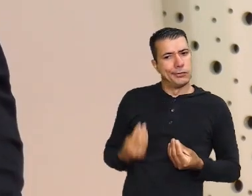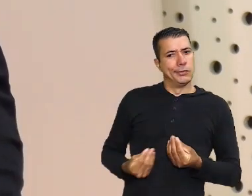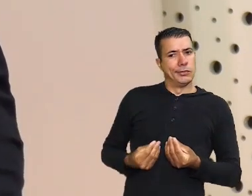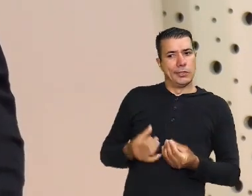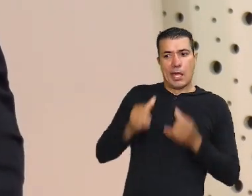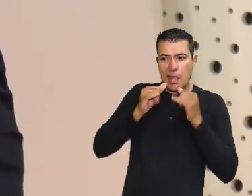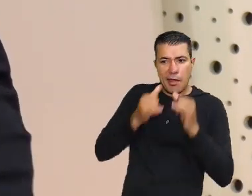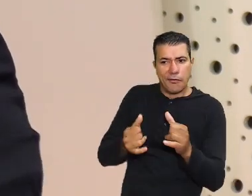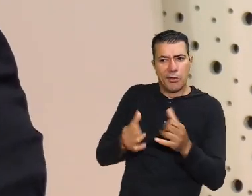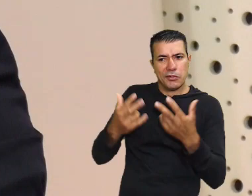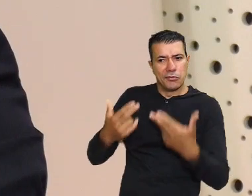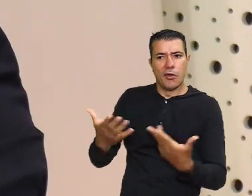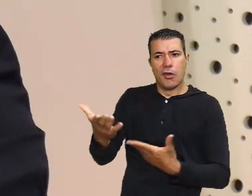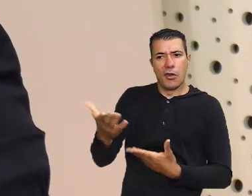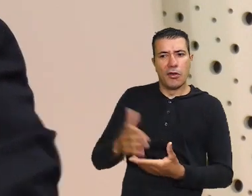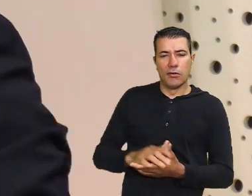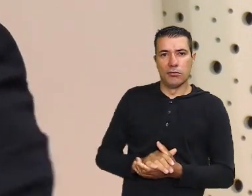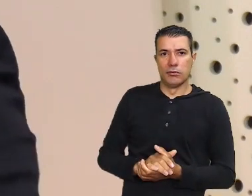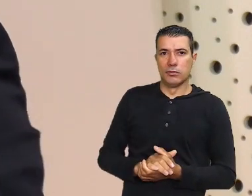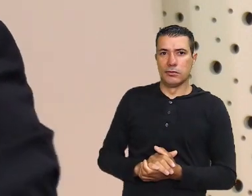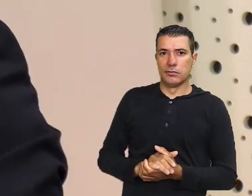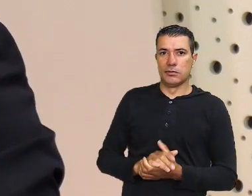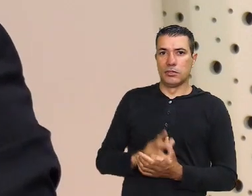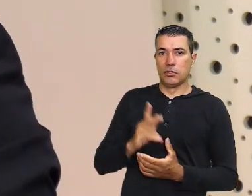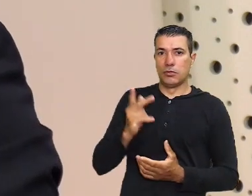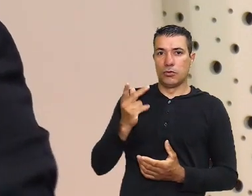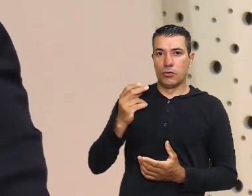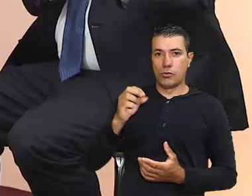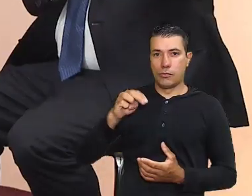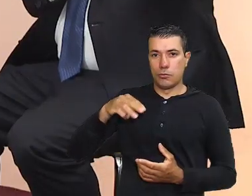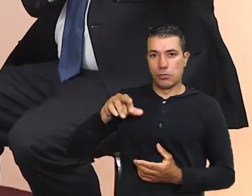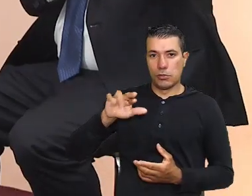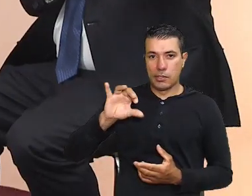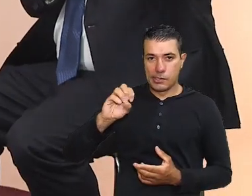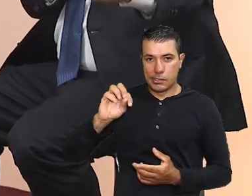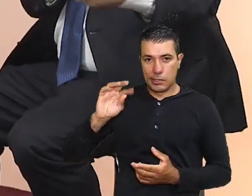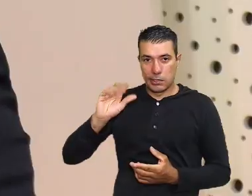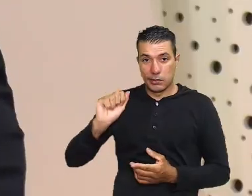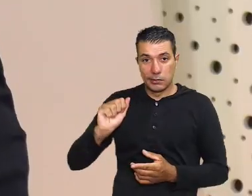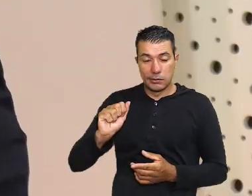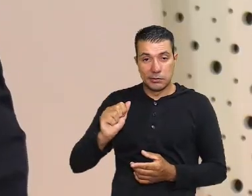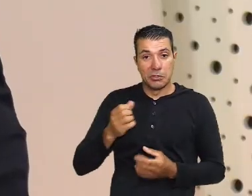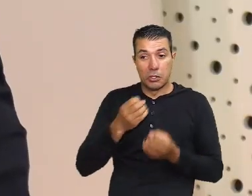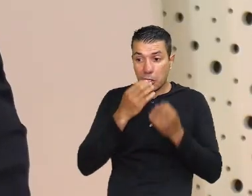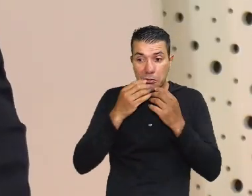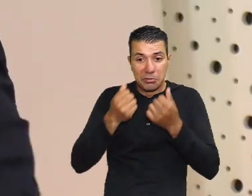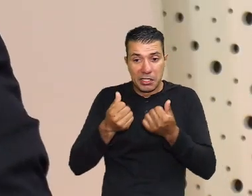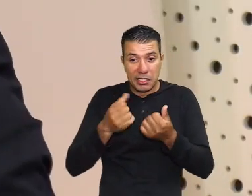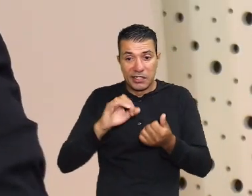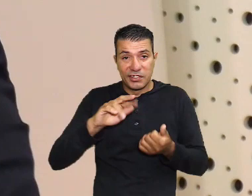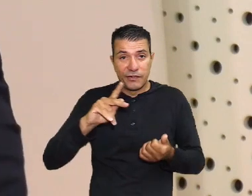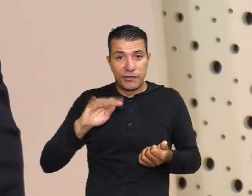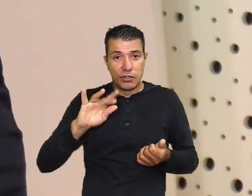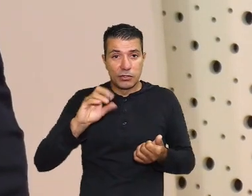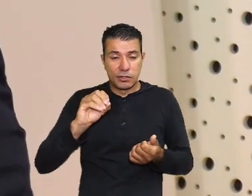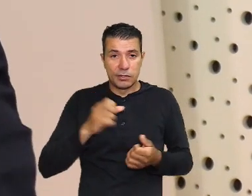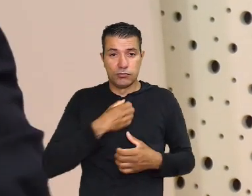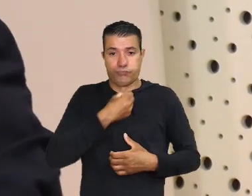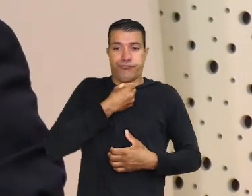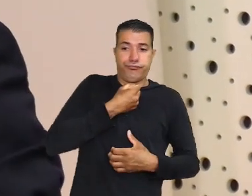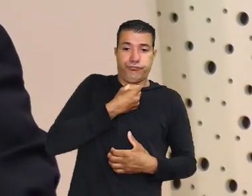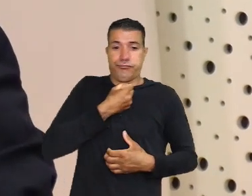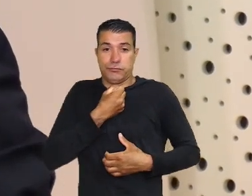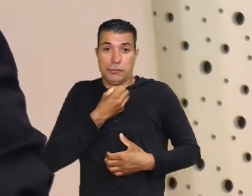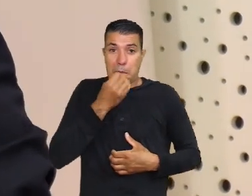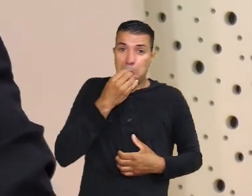voz dele. E eu sempre digo, humoristas aí imitam a voz de Silvio Santos tão bem. Se um ser humano imita a voz do outro,